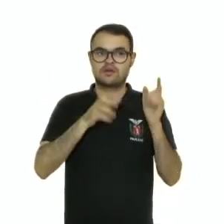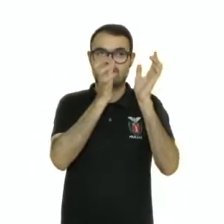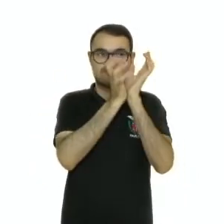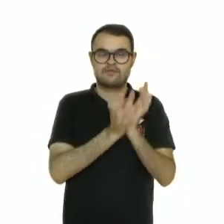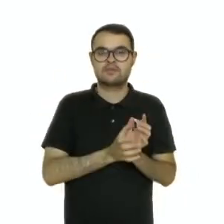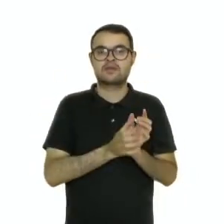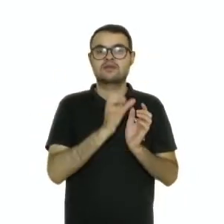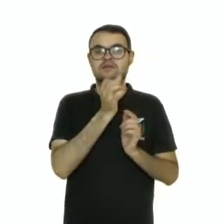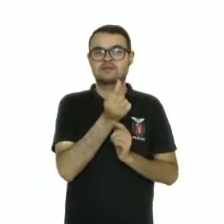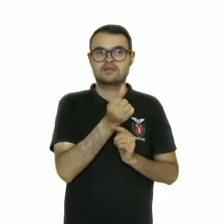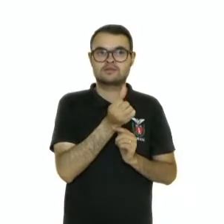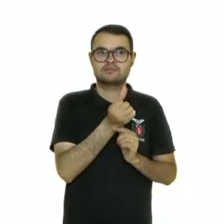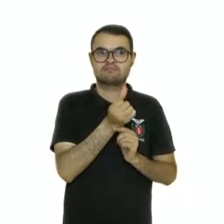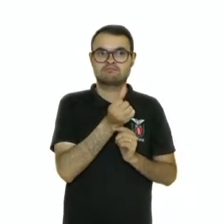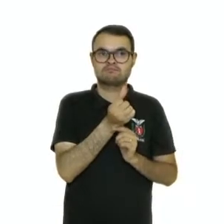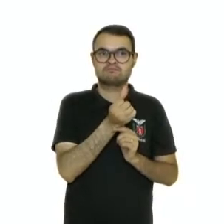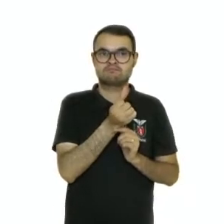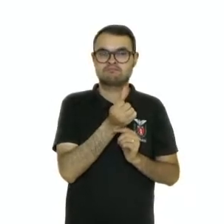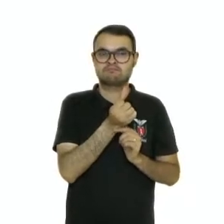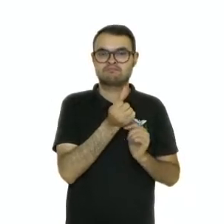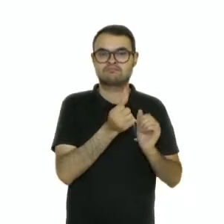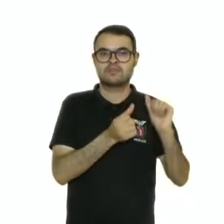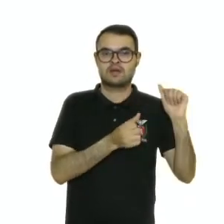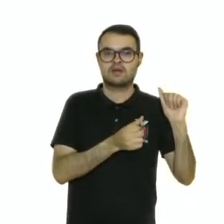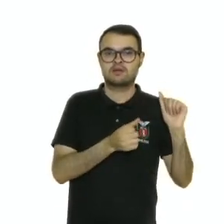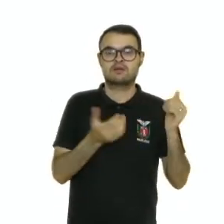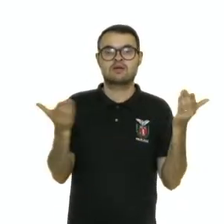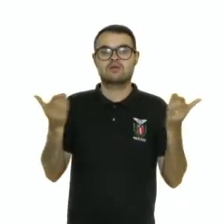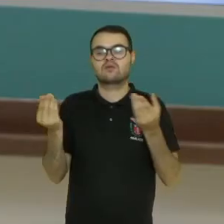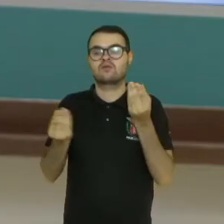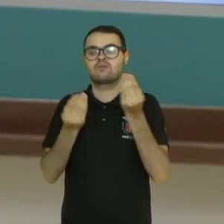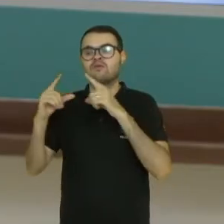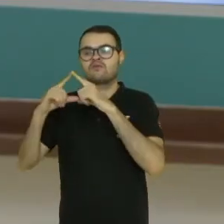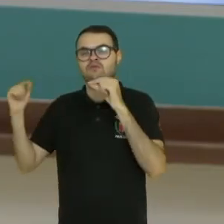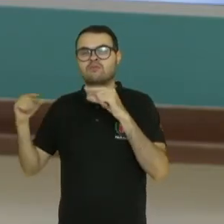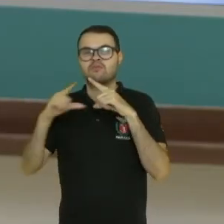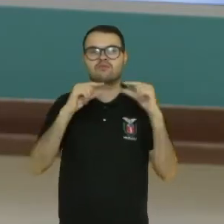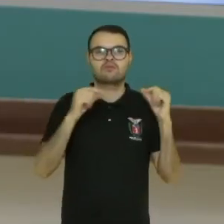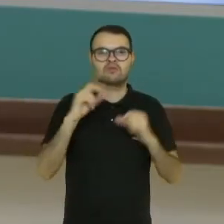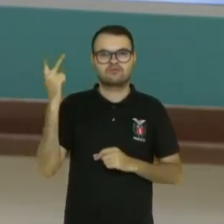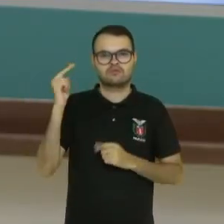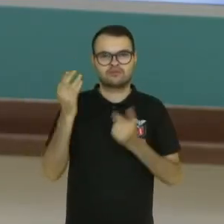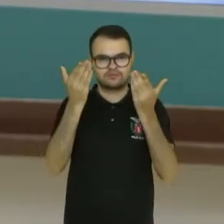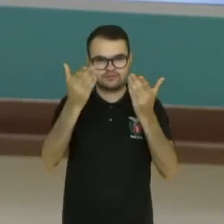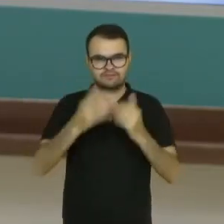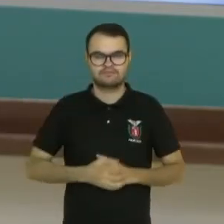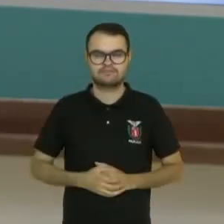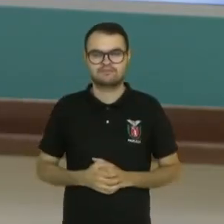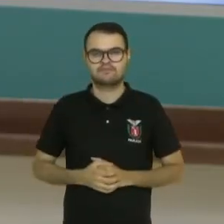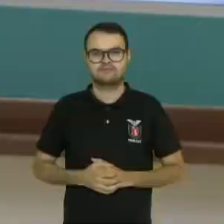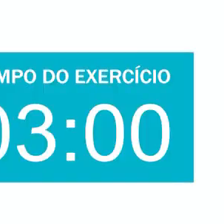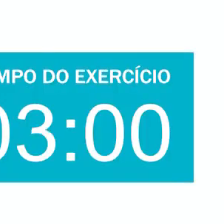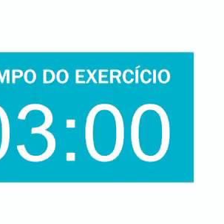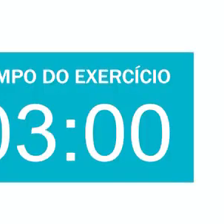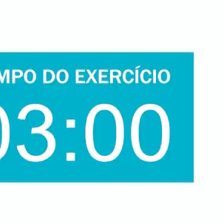assim, represente as fórmulas do seleneto e do sulfeto de hidrogênio. Agora é com vocês.